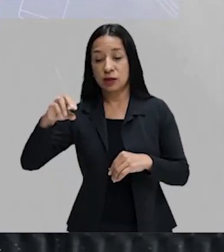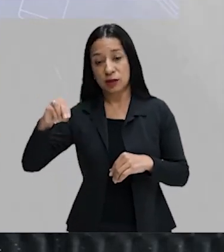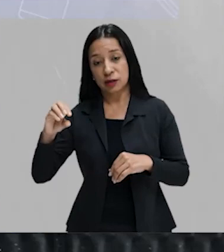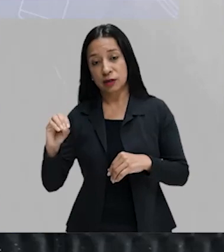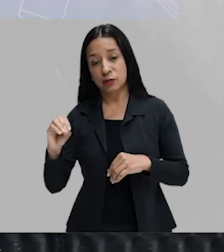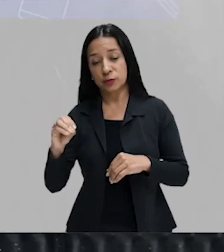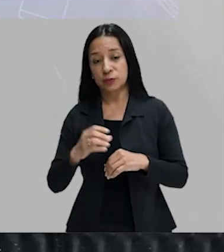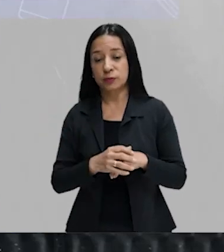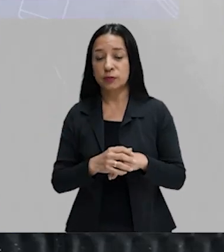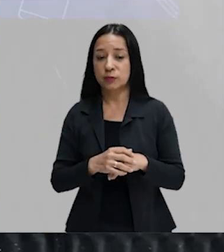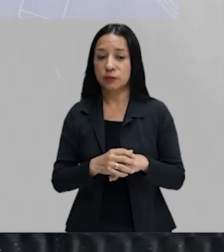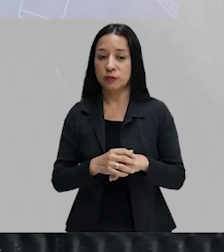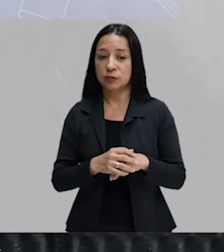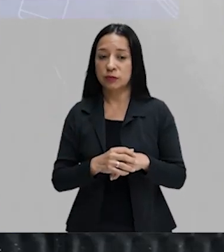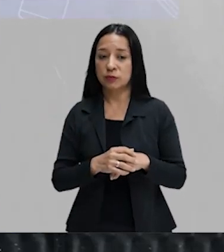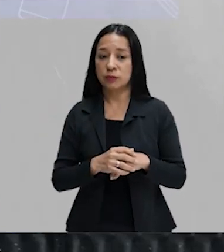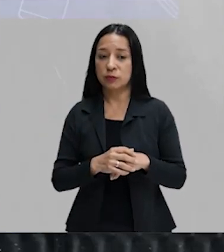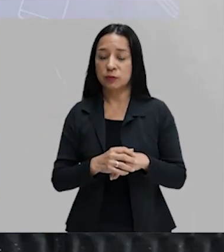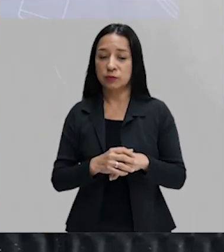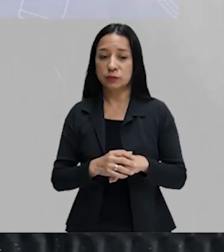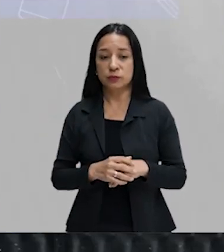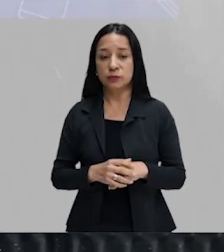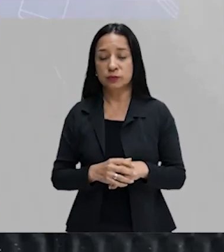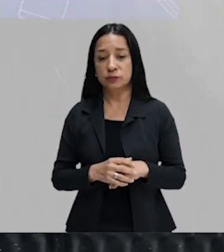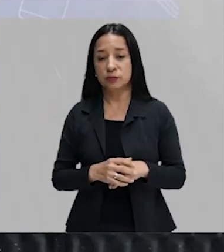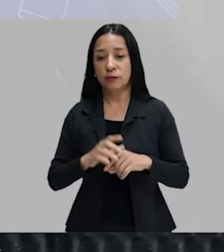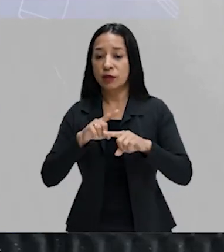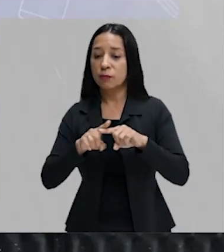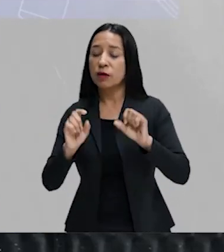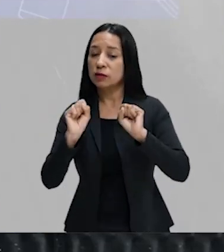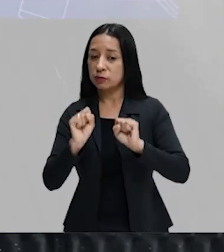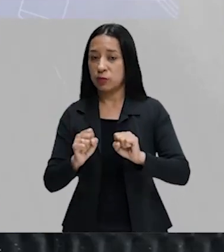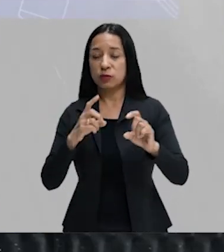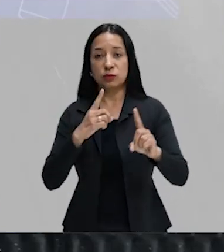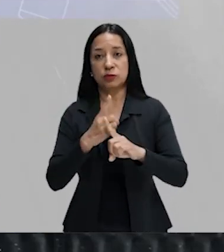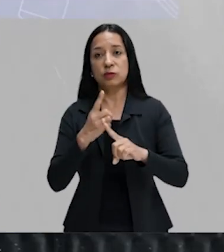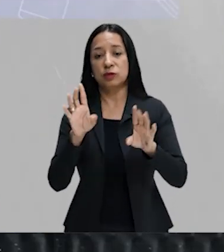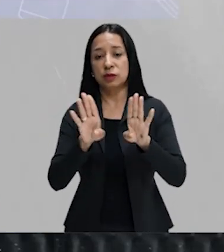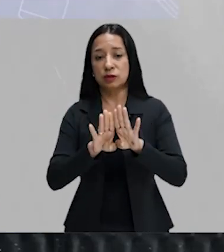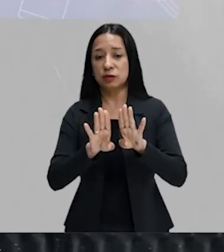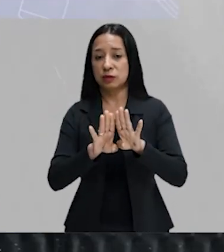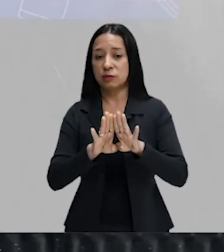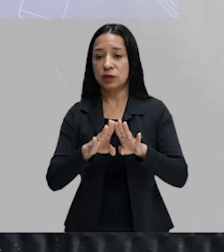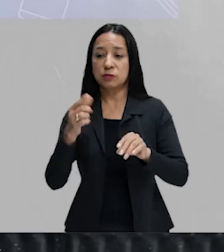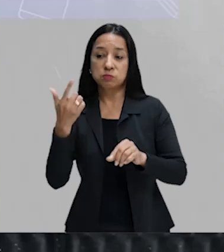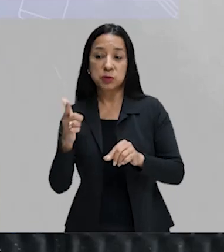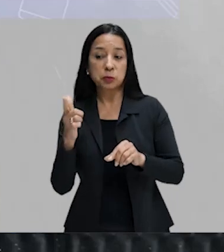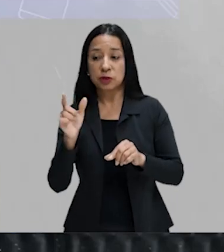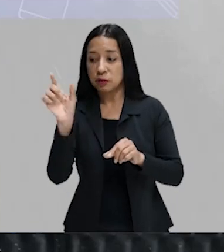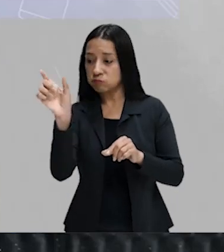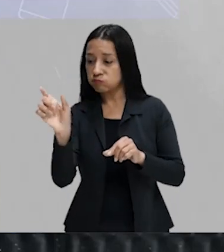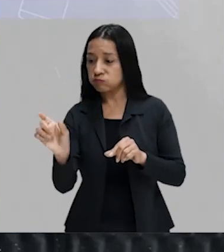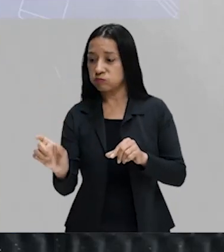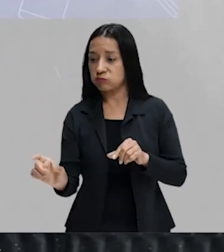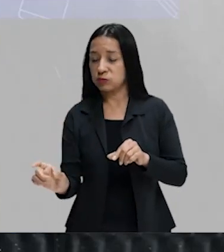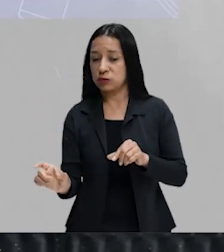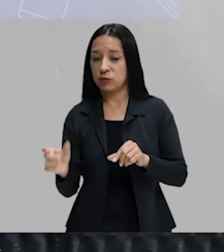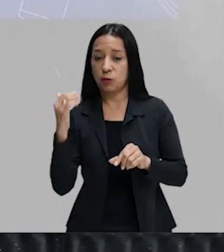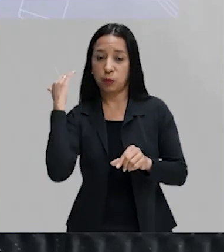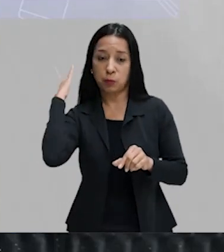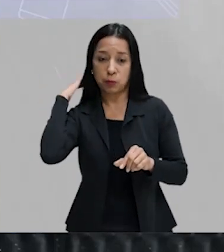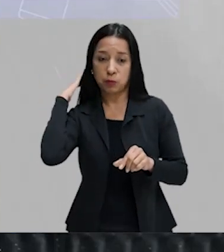que possui coluna vertebral ou crânio. Mas você pode encontrar animais sem coluna vertebral. Então, não é a